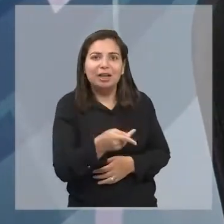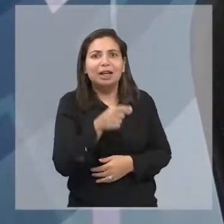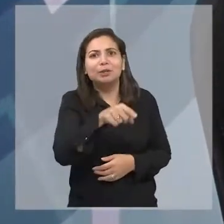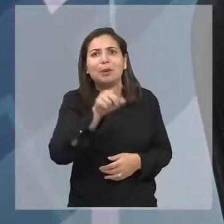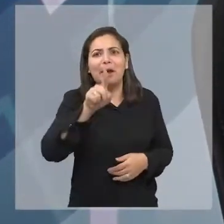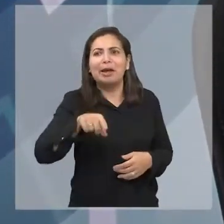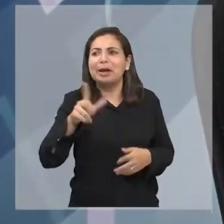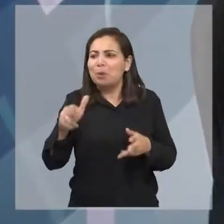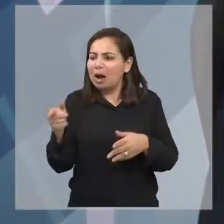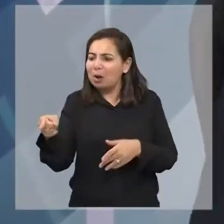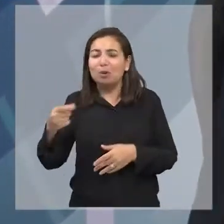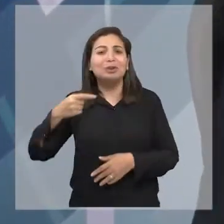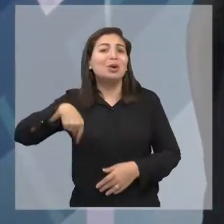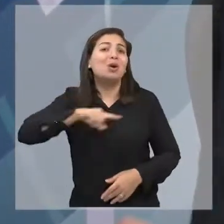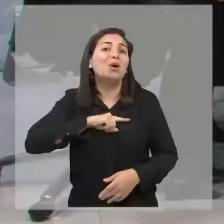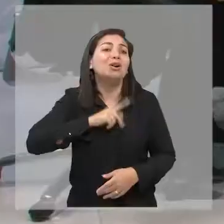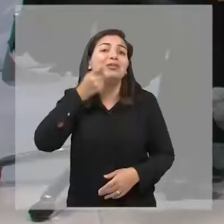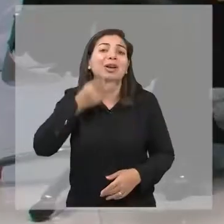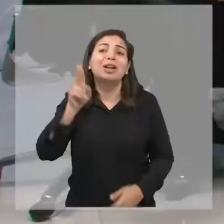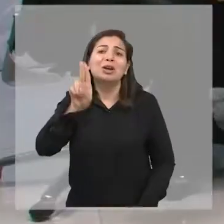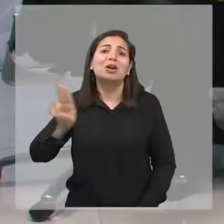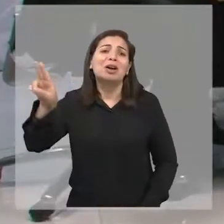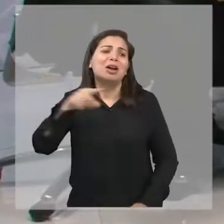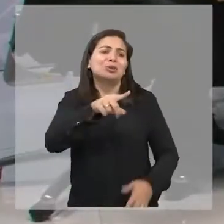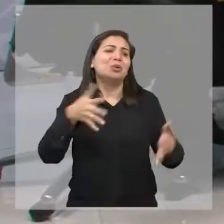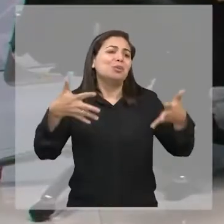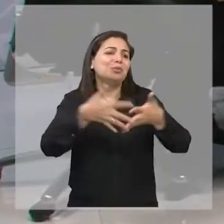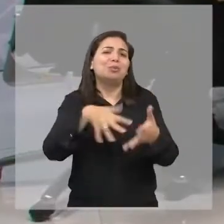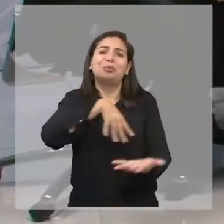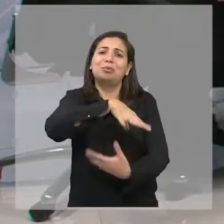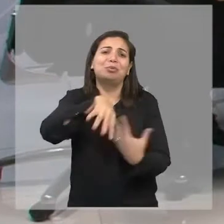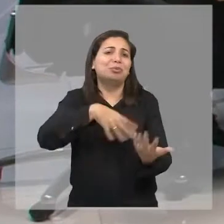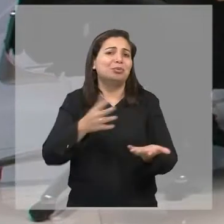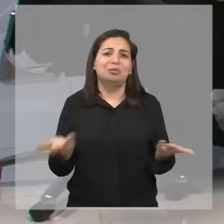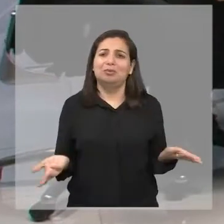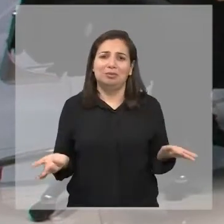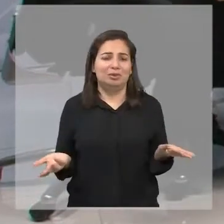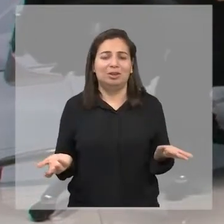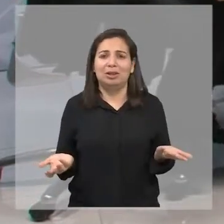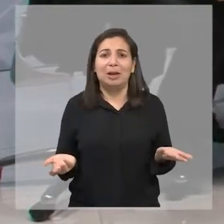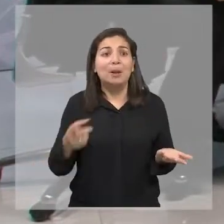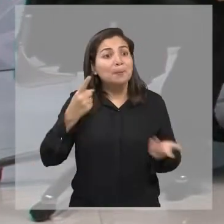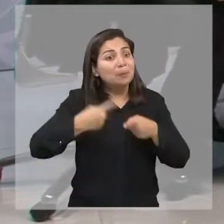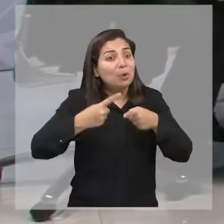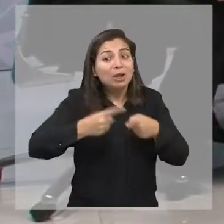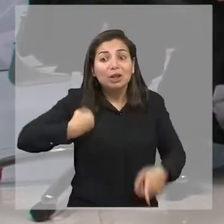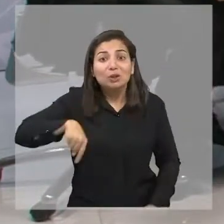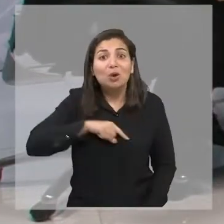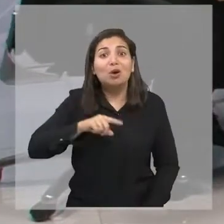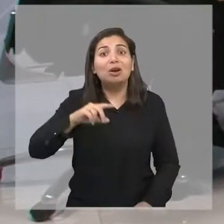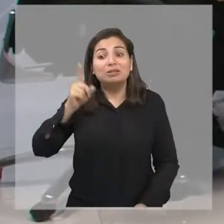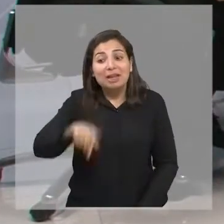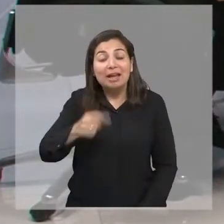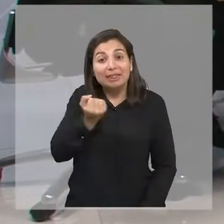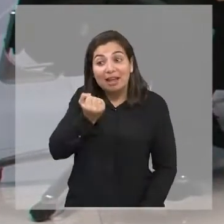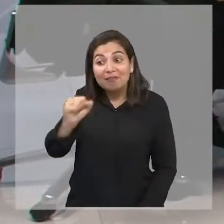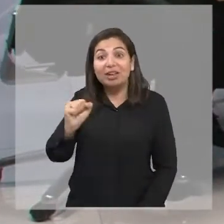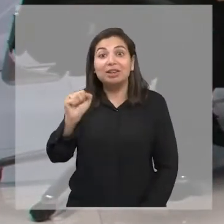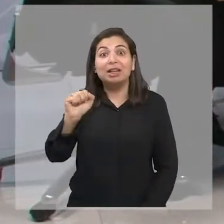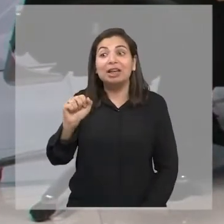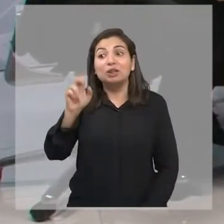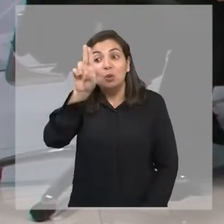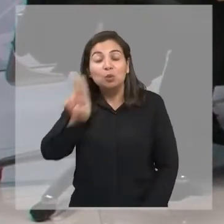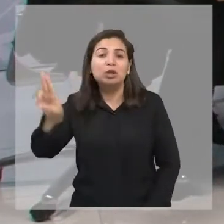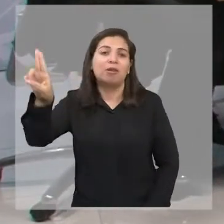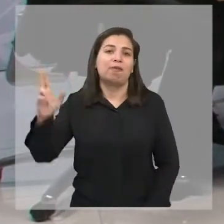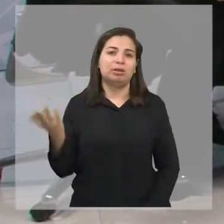não é importante. Mas a gente está debatendo a universidade aqui, tu está fazendo proselitismo. Quer puxar um problema está que não tem defendendo a nada a universidade. ver. É claro que é. Claro que Ninguém tem é só contra a